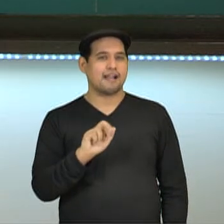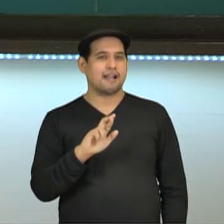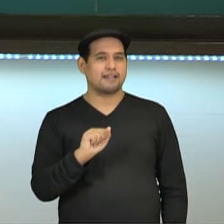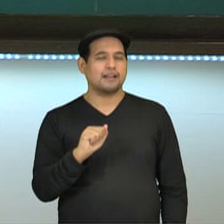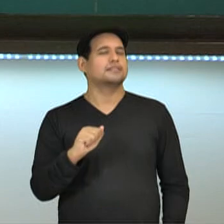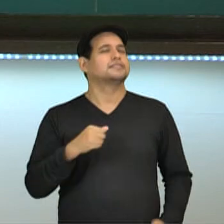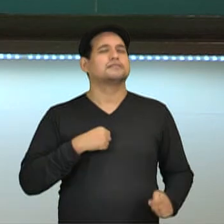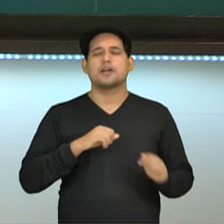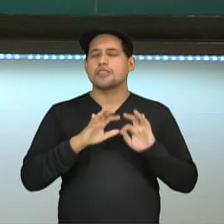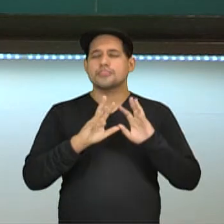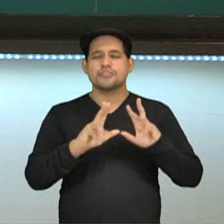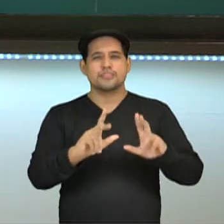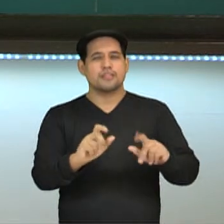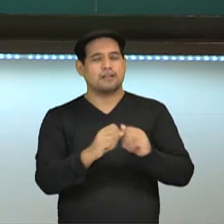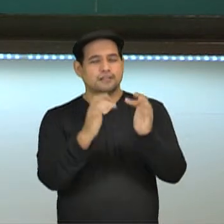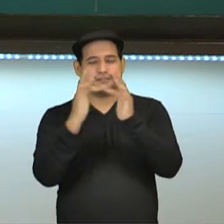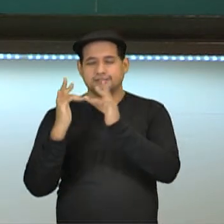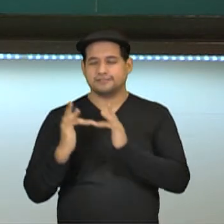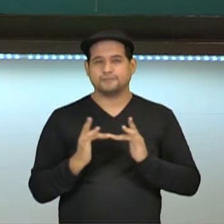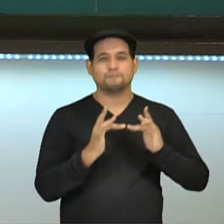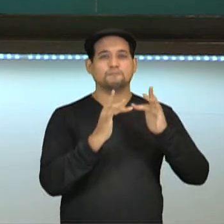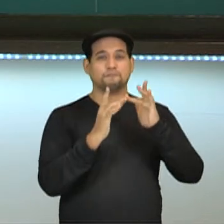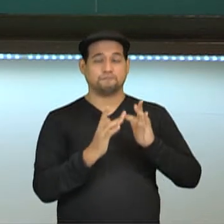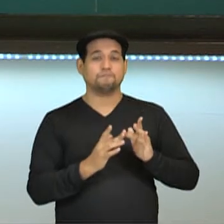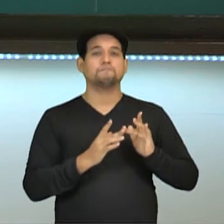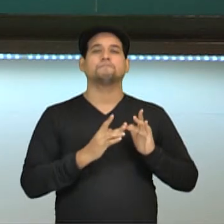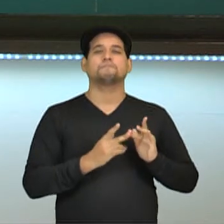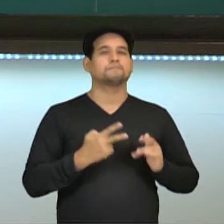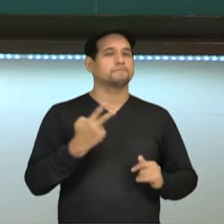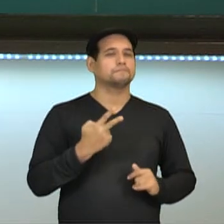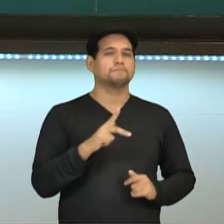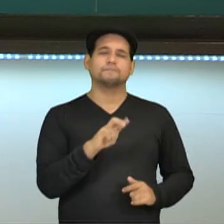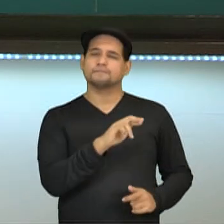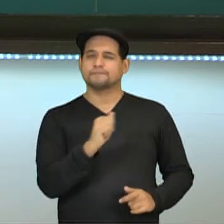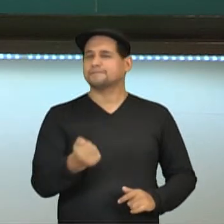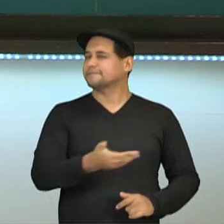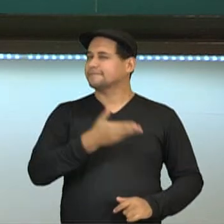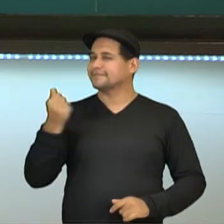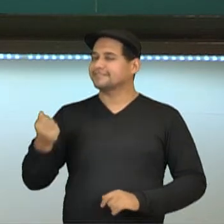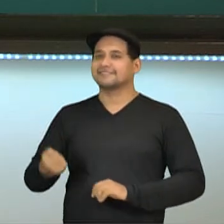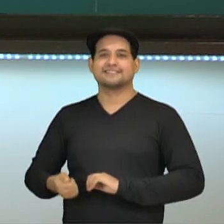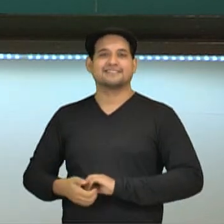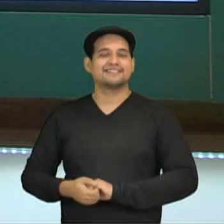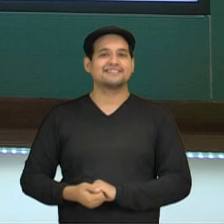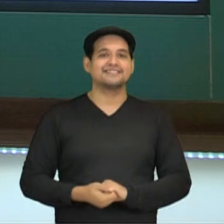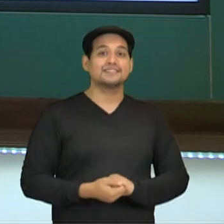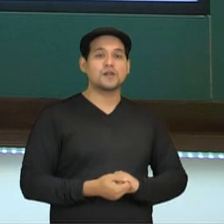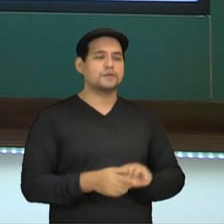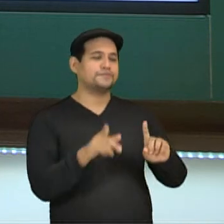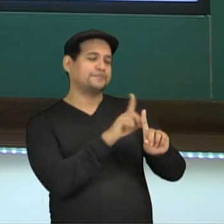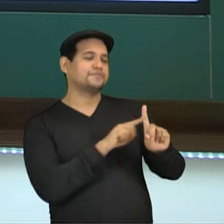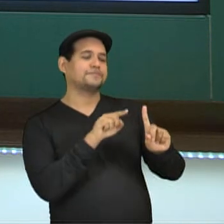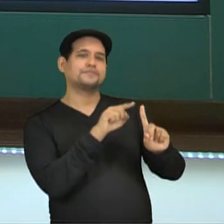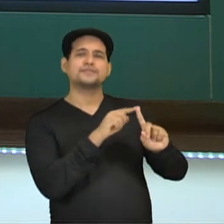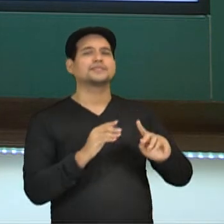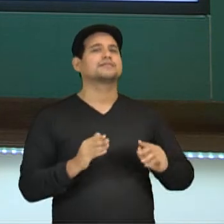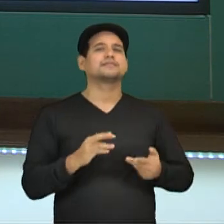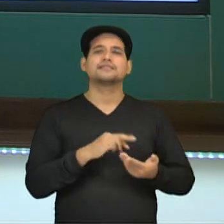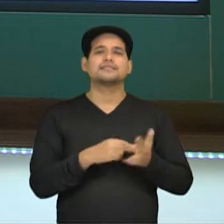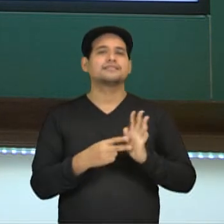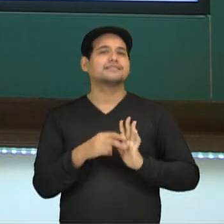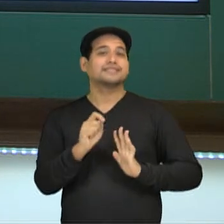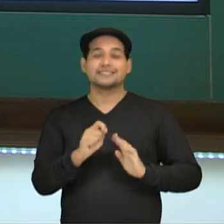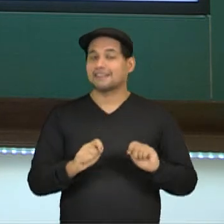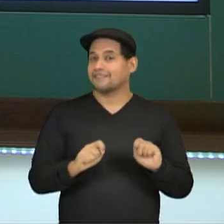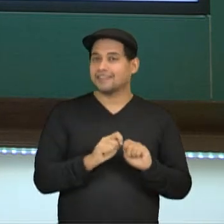nossas situações relacionadas à equação do segundo grau. Vamos lá? Nosso objetivo, então,